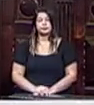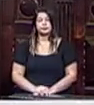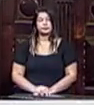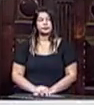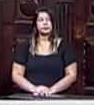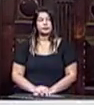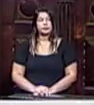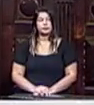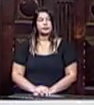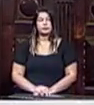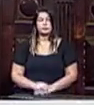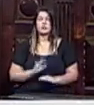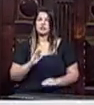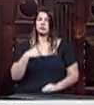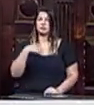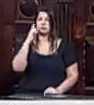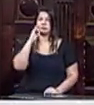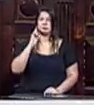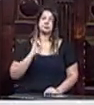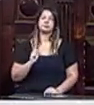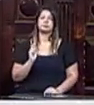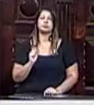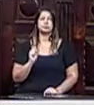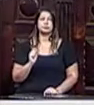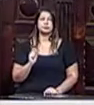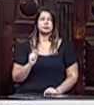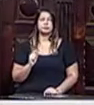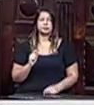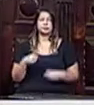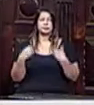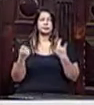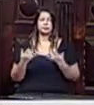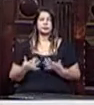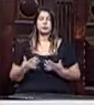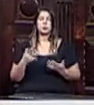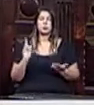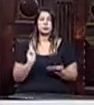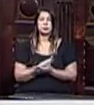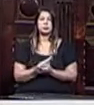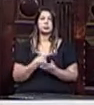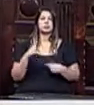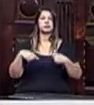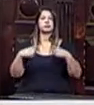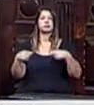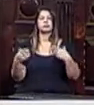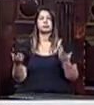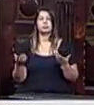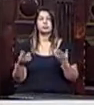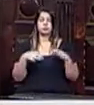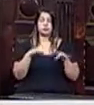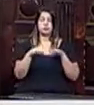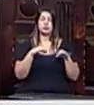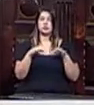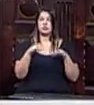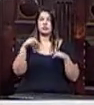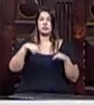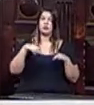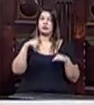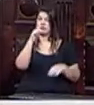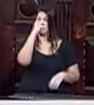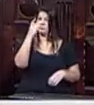quê, qual a justificativa para que houve exatamente depois uma matéria enviada para esta